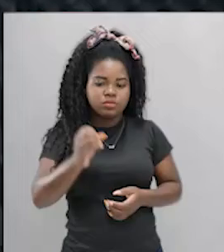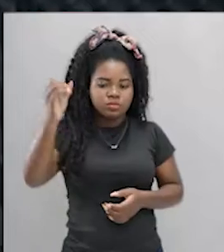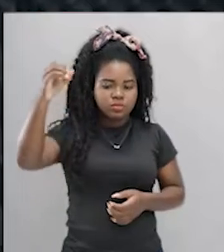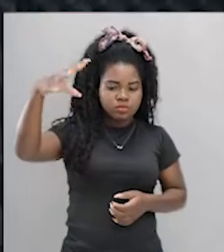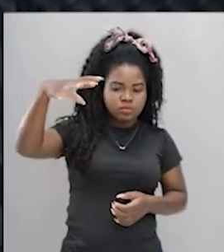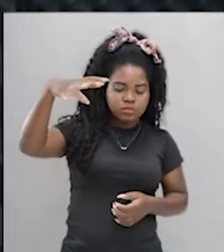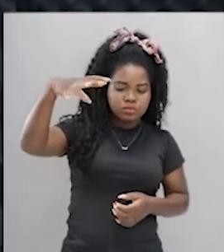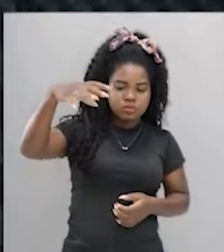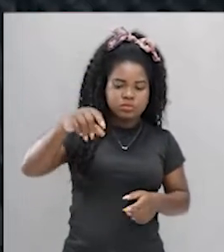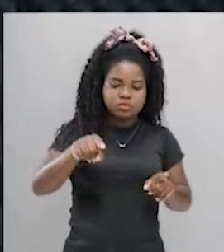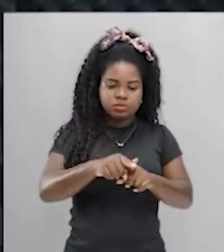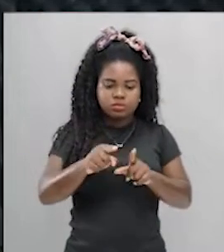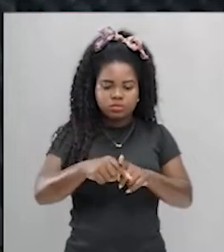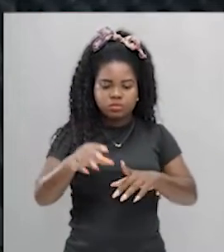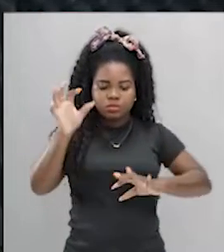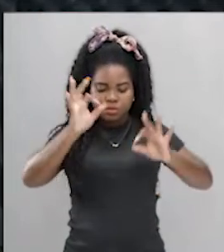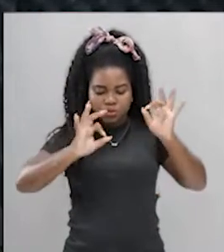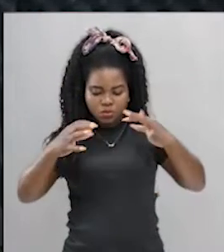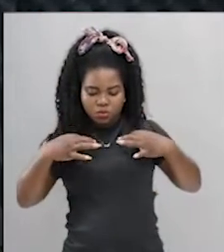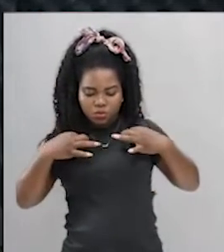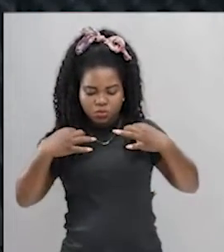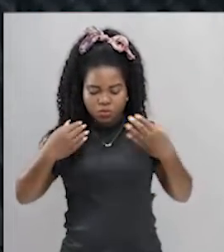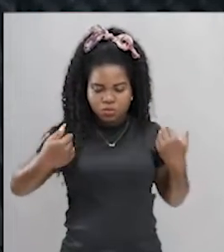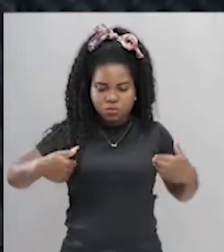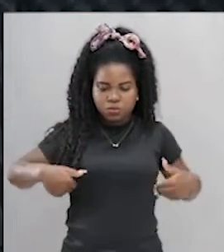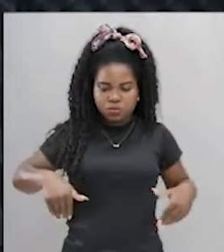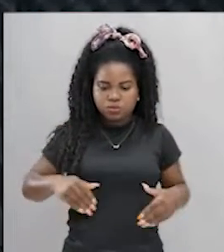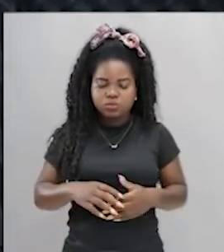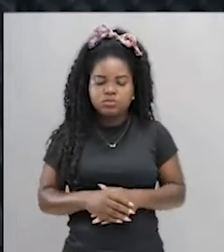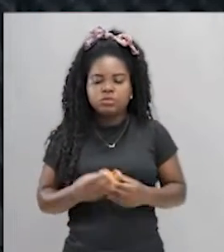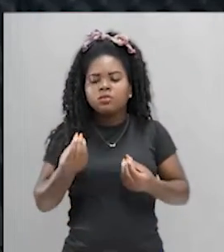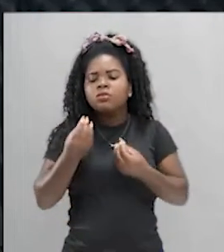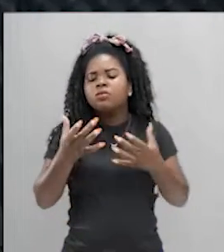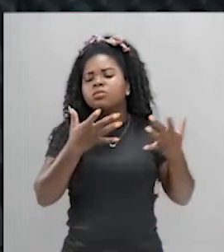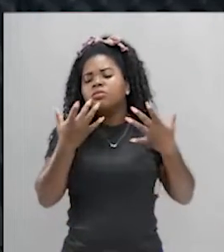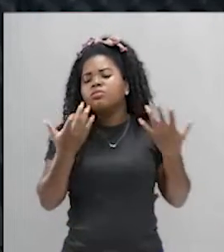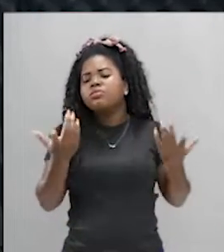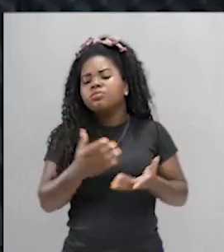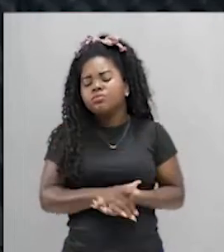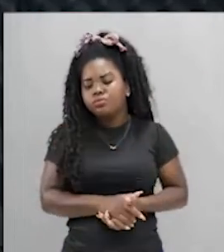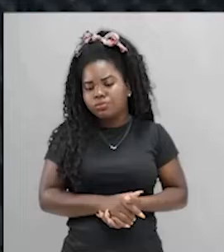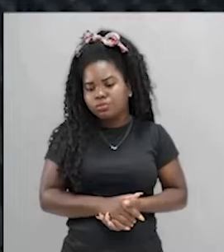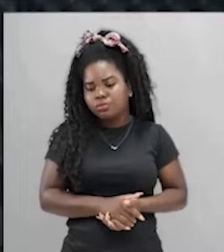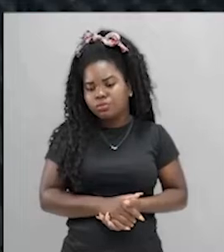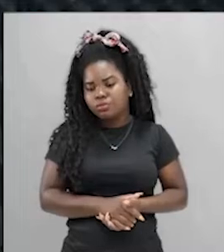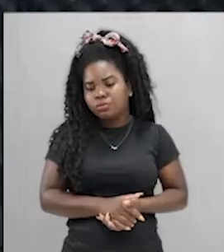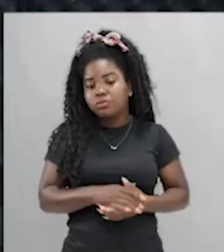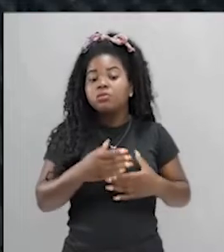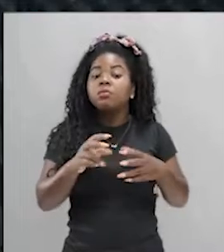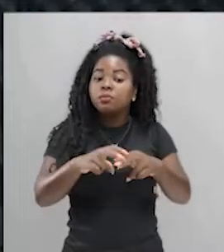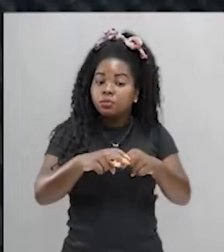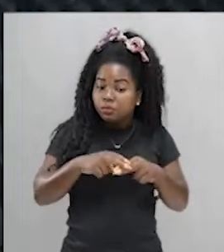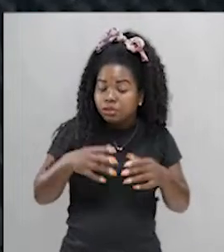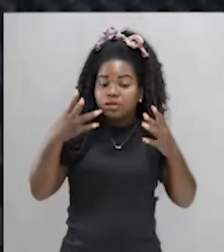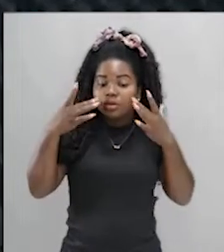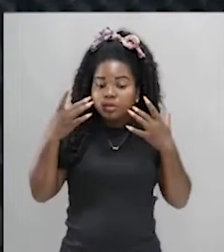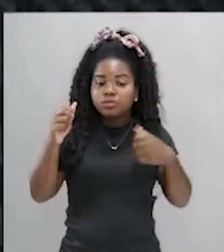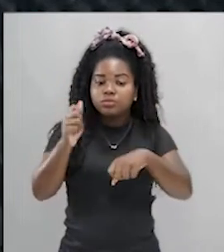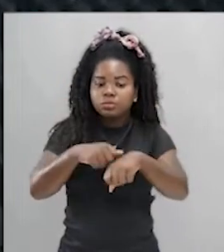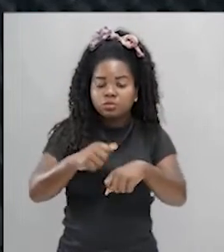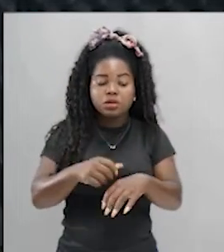iluminação, figurino, elementos cênicos. Professor, mas como é que se faz teatro dessa maneira? Por isso que é chamado teatro pobre. Porque ele não